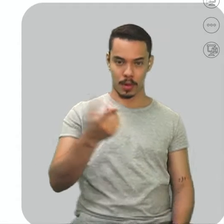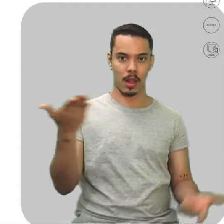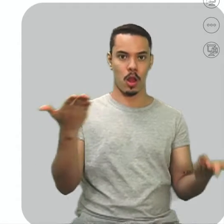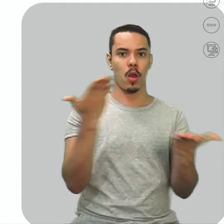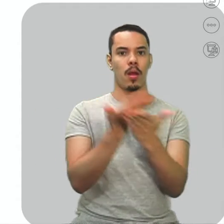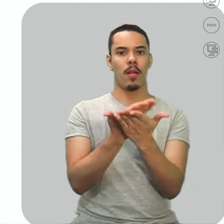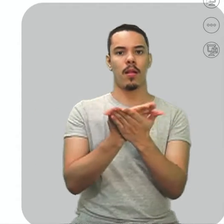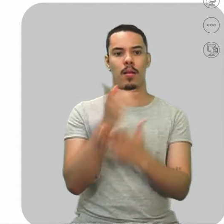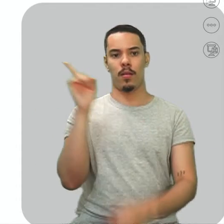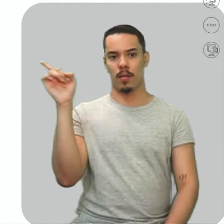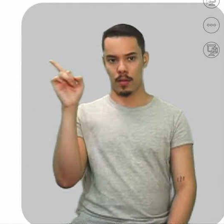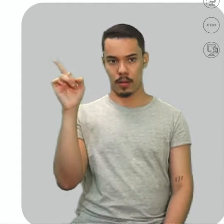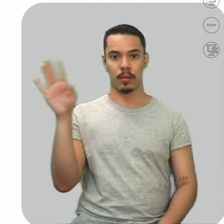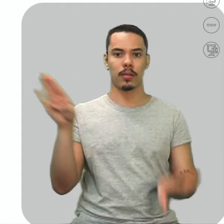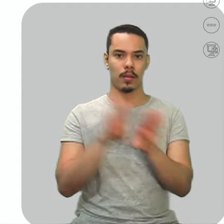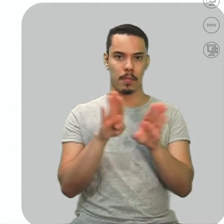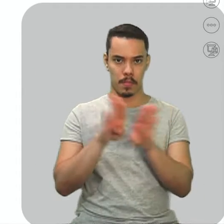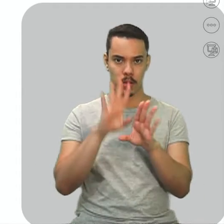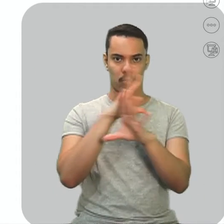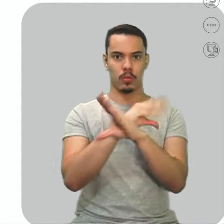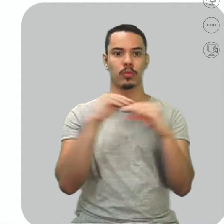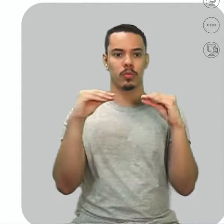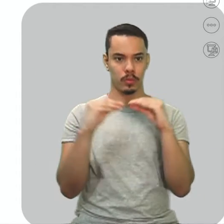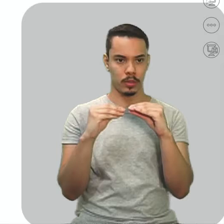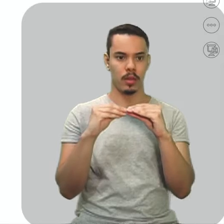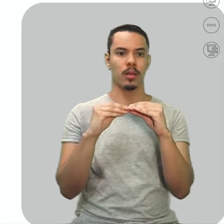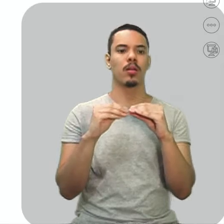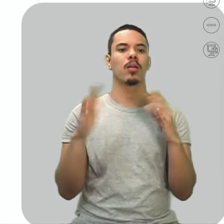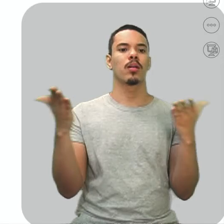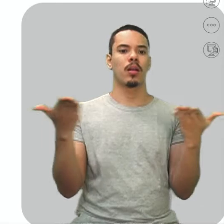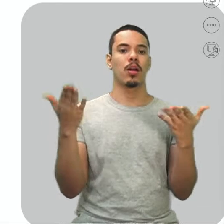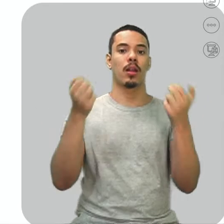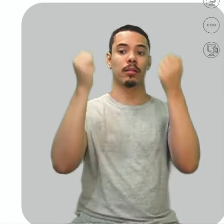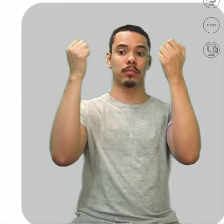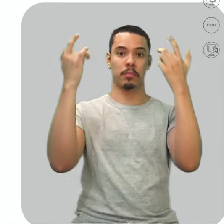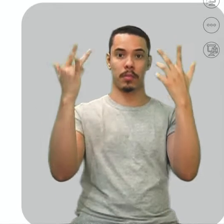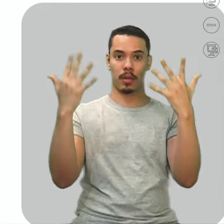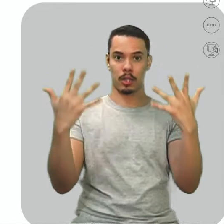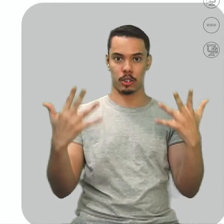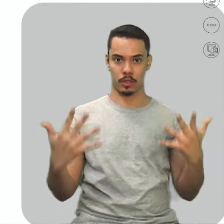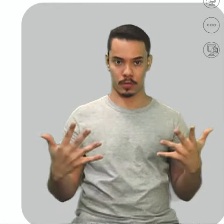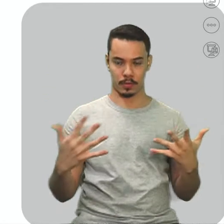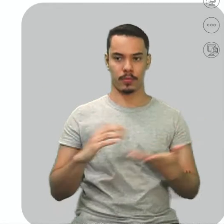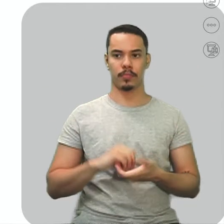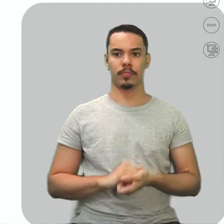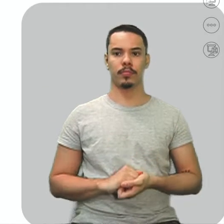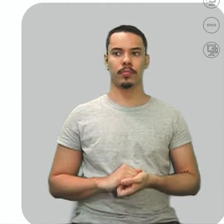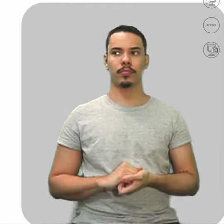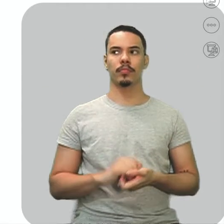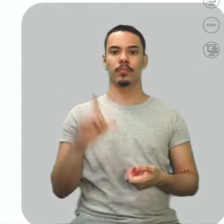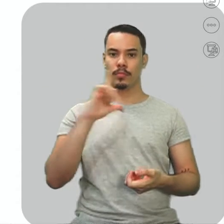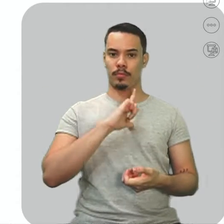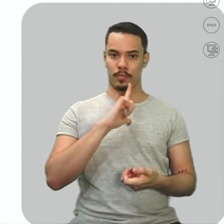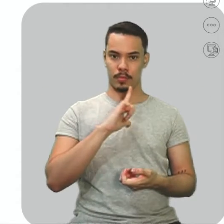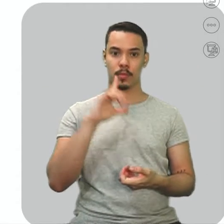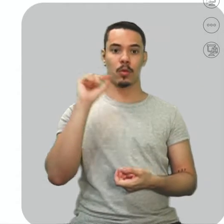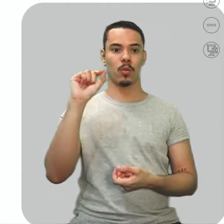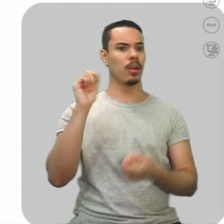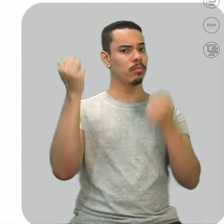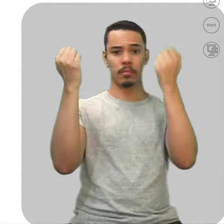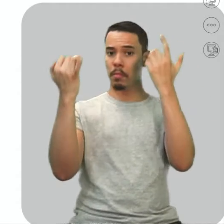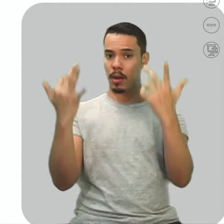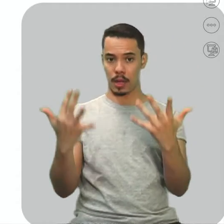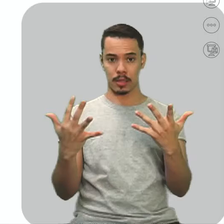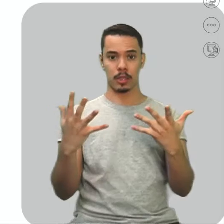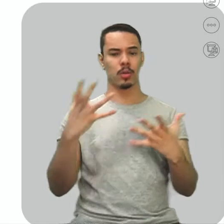das conjunções coordenadas né sindética explicativa se estabelece explicação